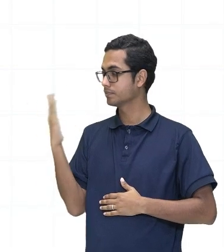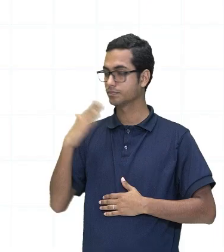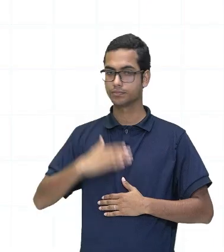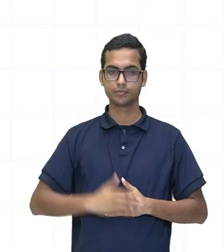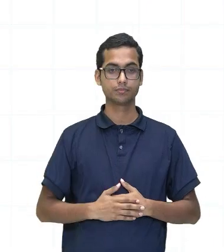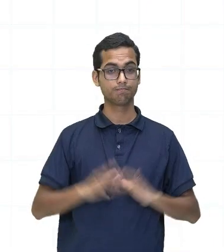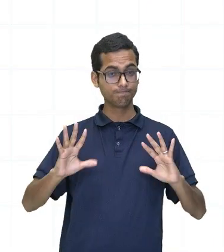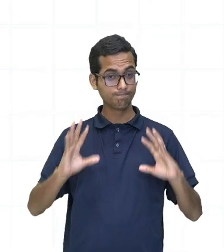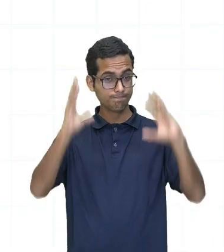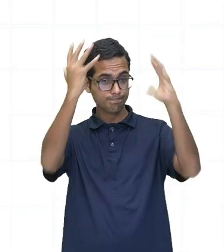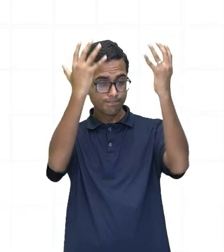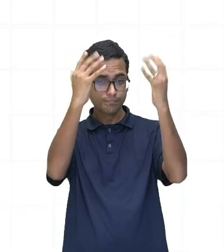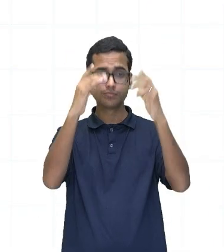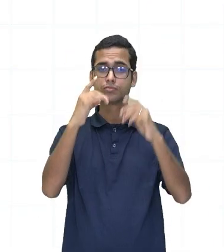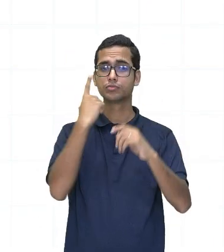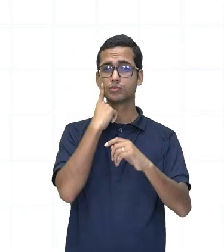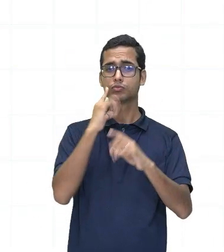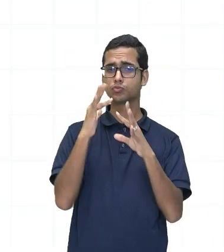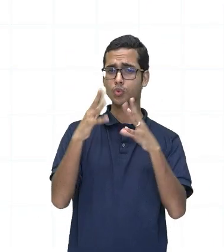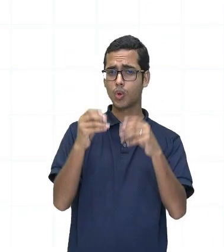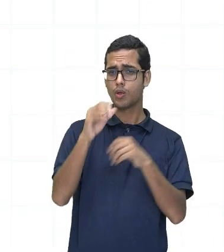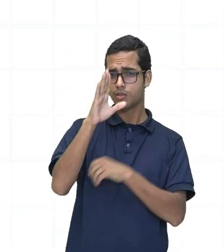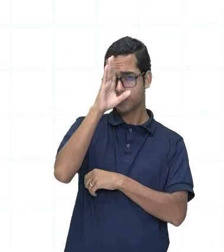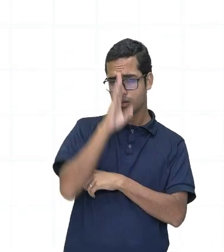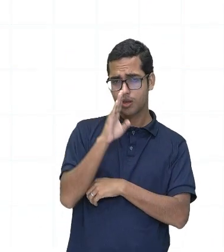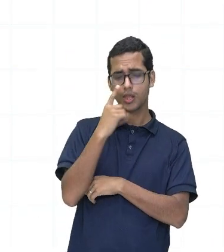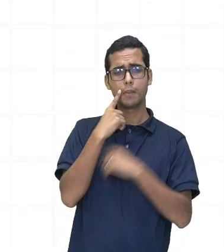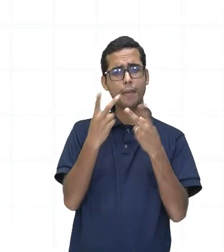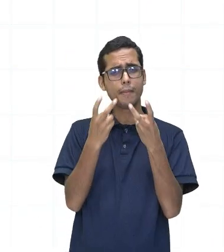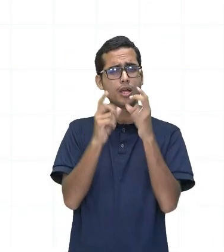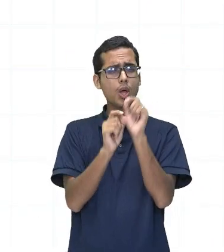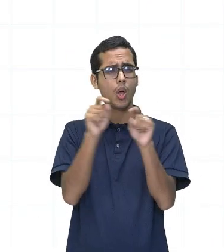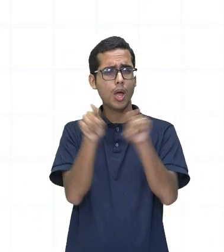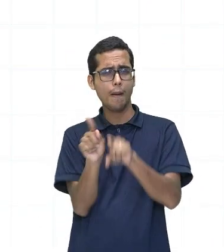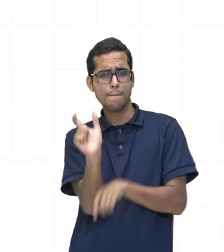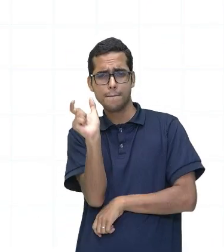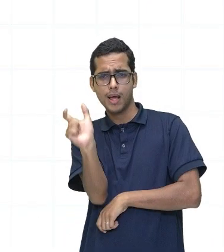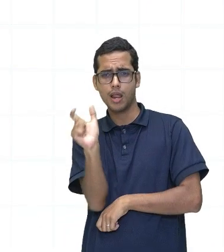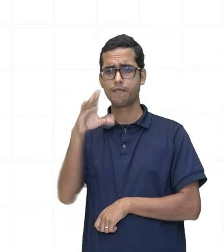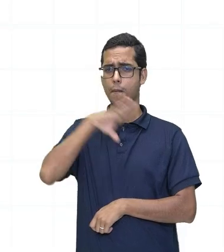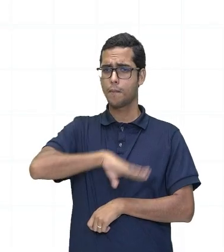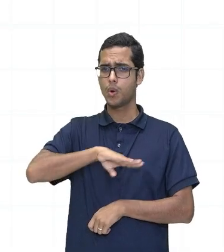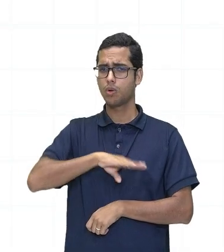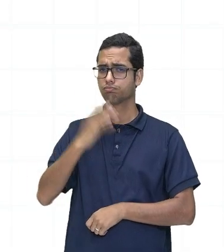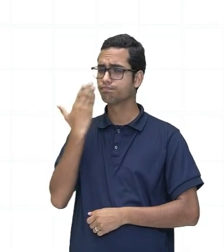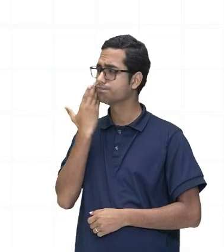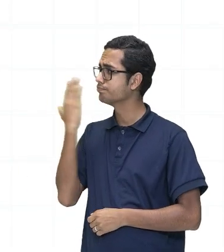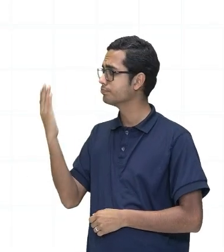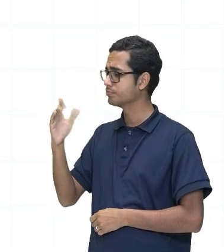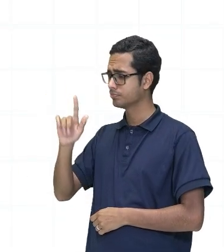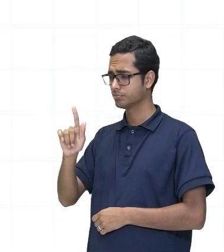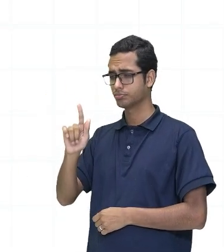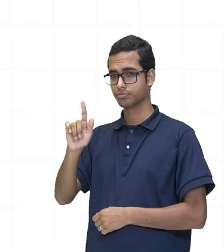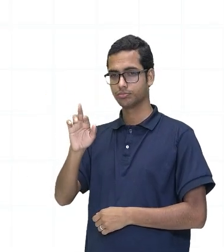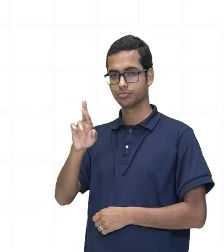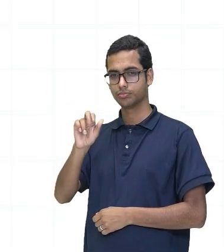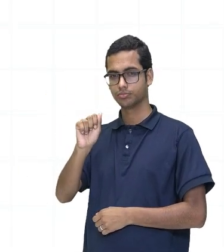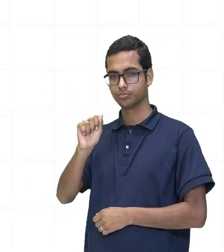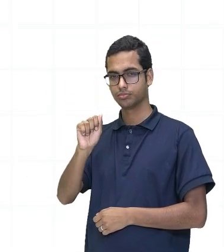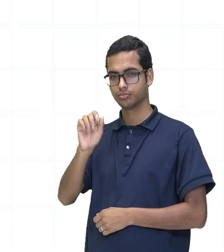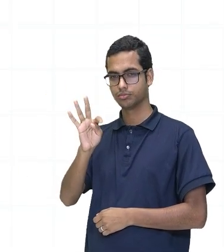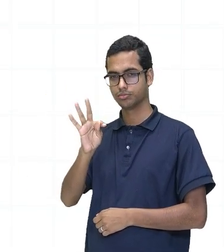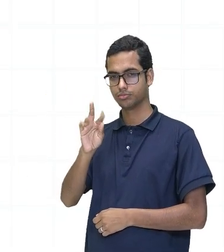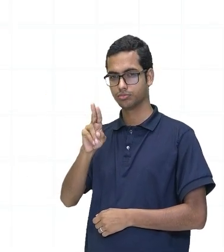estava no evento com tudo gratuito. Quando ele fala assim, estava aqui no evento do trabalho, que estava tudo gratuito. Presta atenção